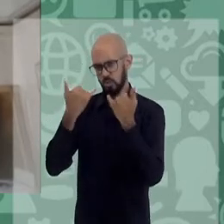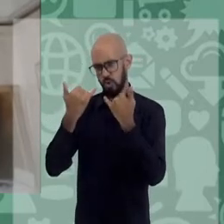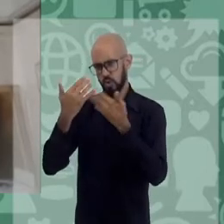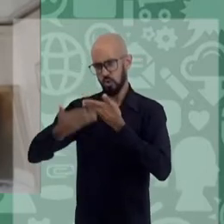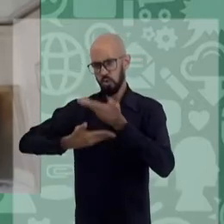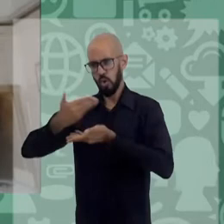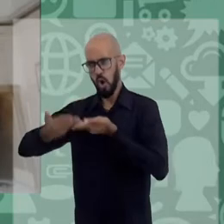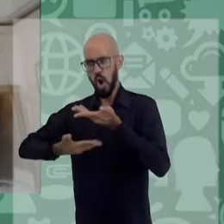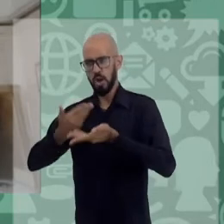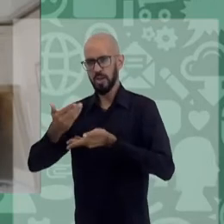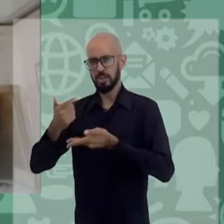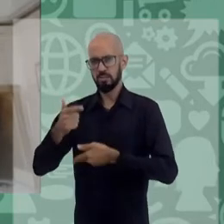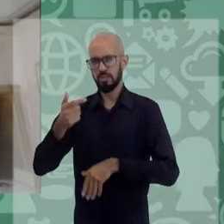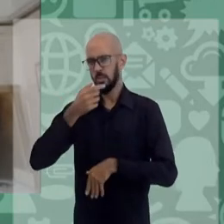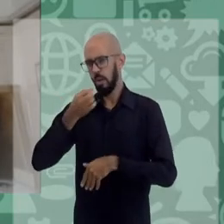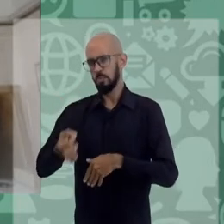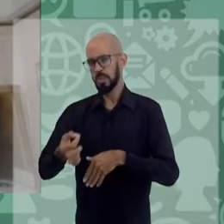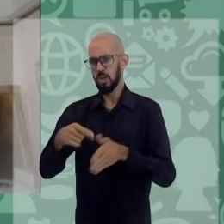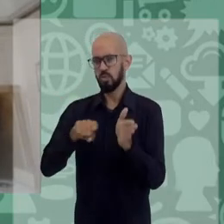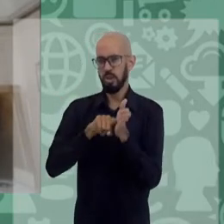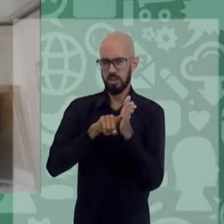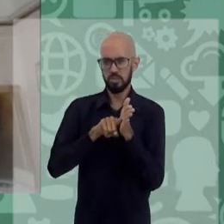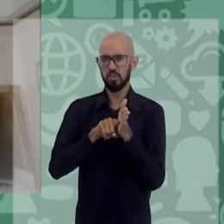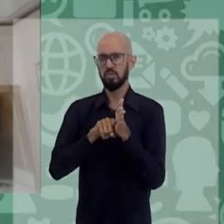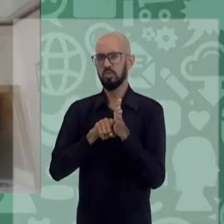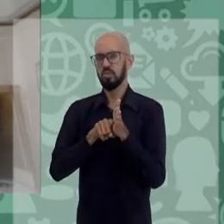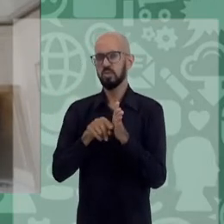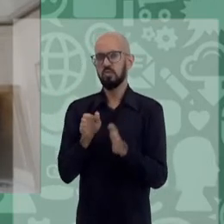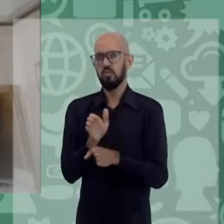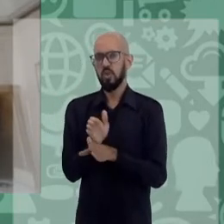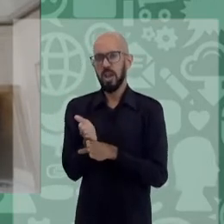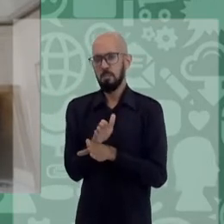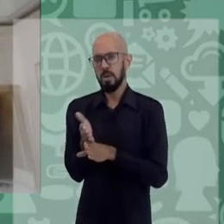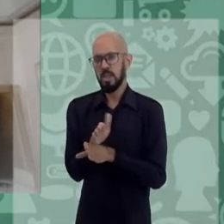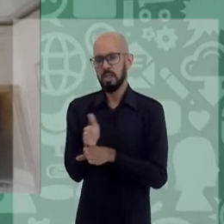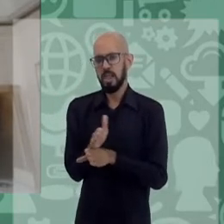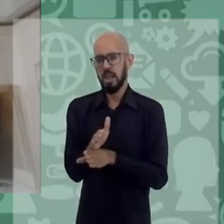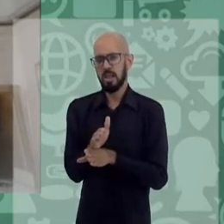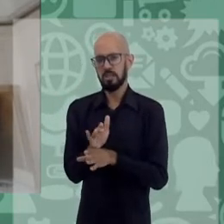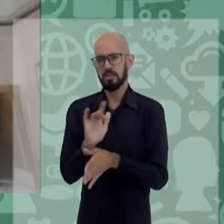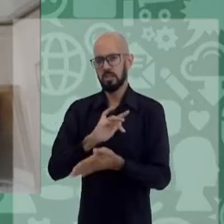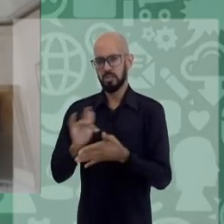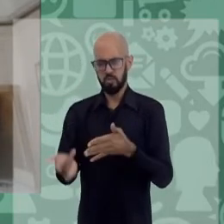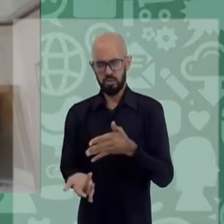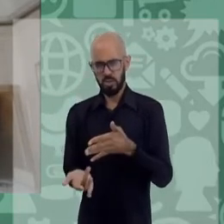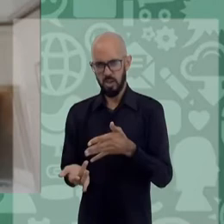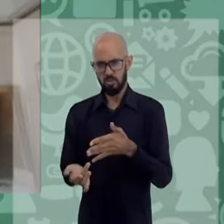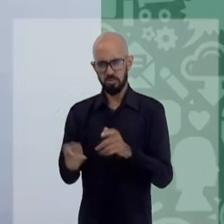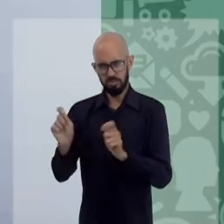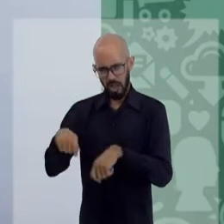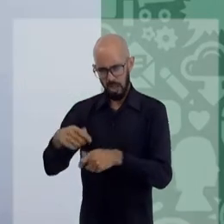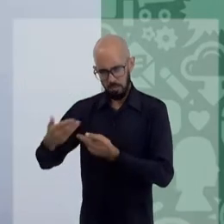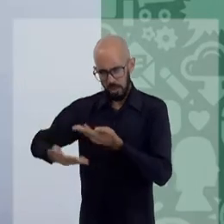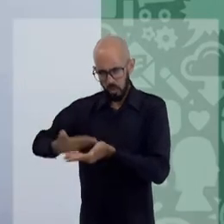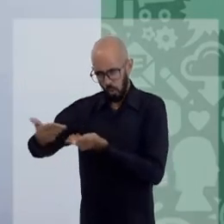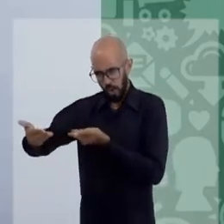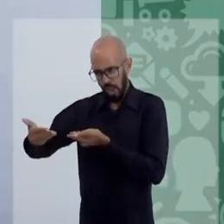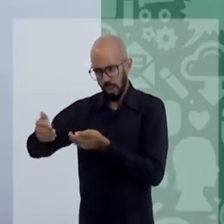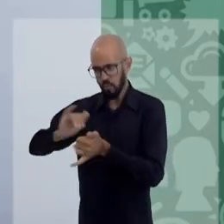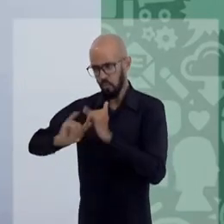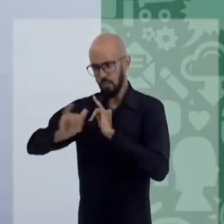troca de informações, sem aquela crítica, né, que você pode estar mais vulnerável na internet? Você consegue trocar informações, mesmo que elas